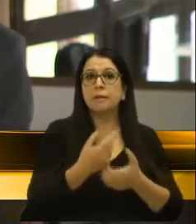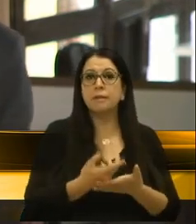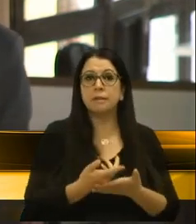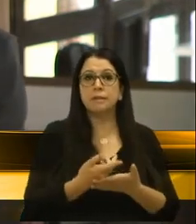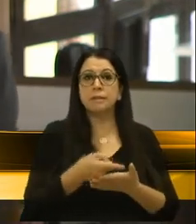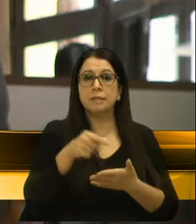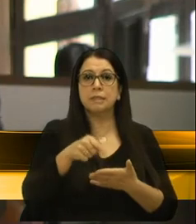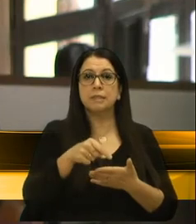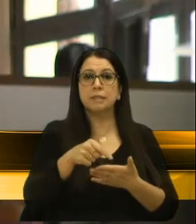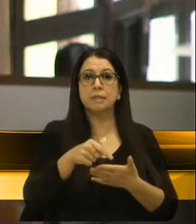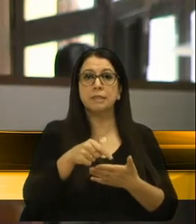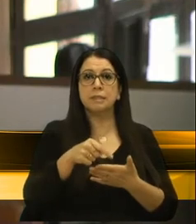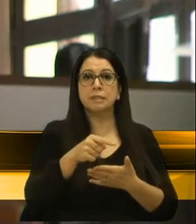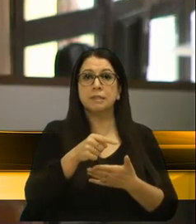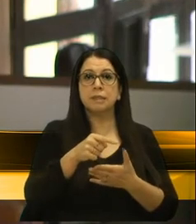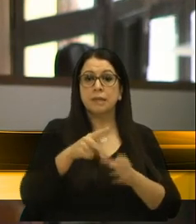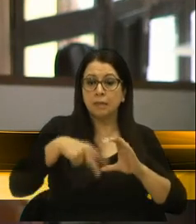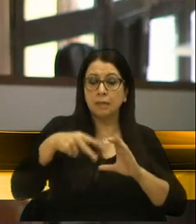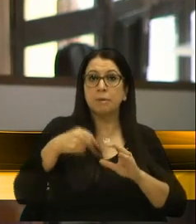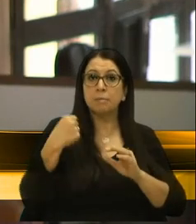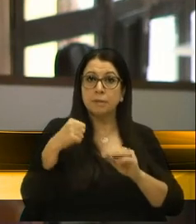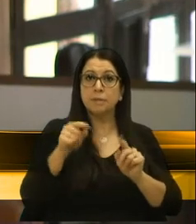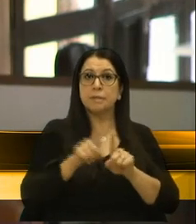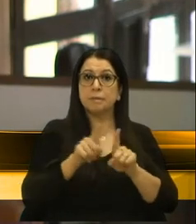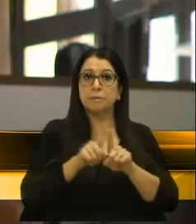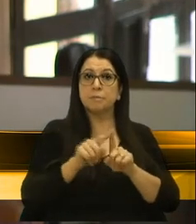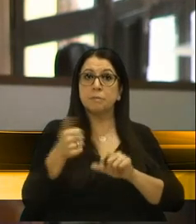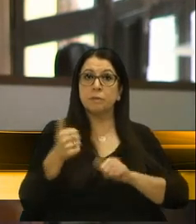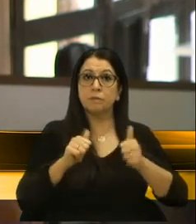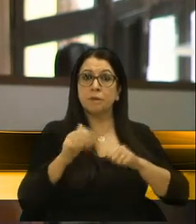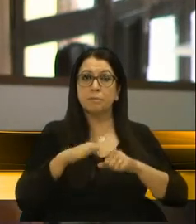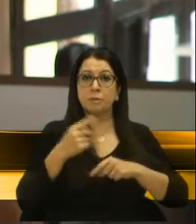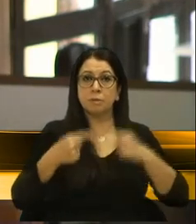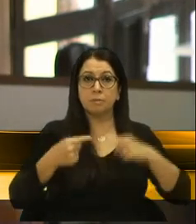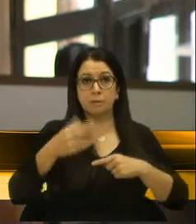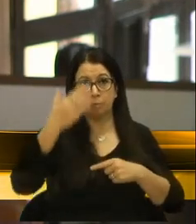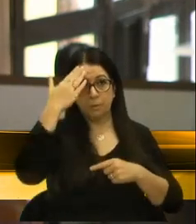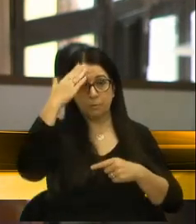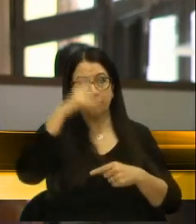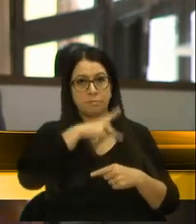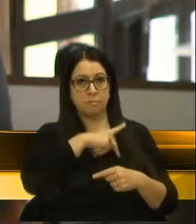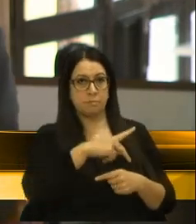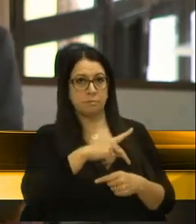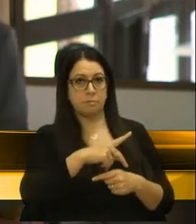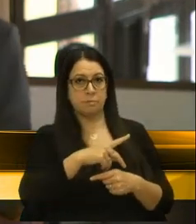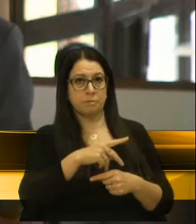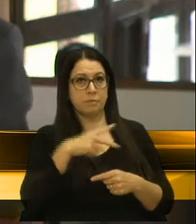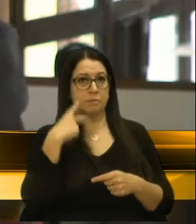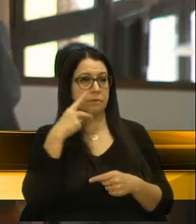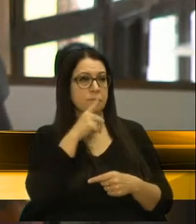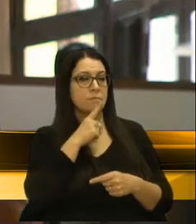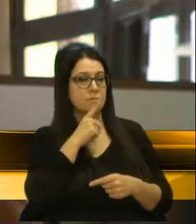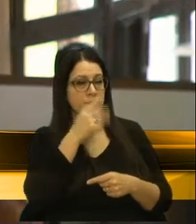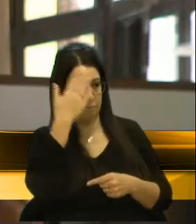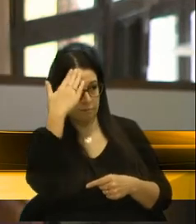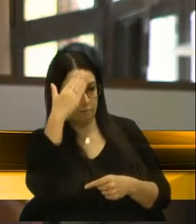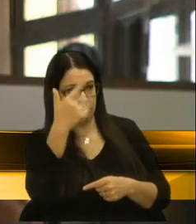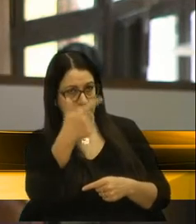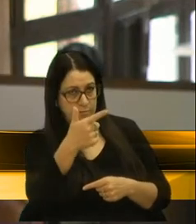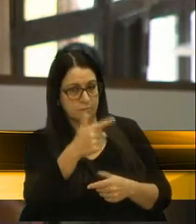que esse parlamento também precisa para que a gente possa qualificar cada vez mais o debate. Obrigado, senhor presidente. Vereador Alberto Meneguzzi, mais uma